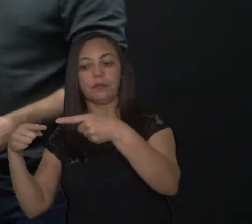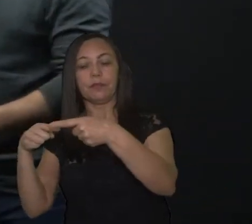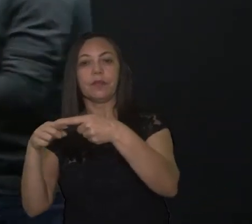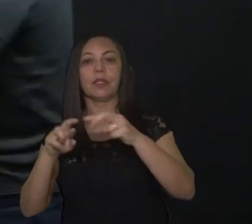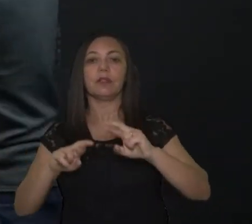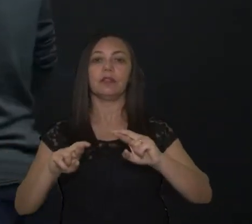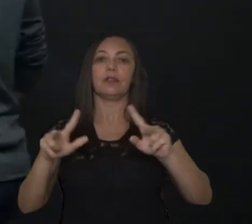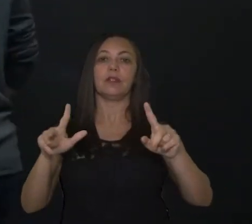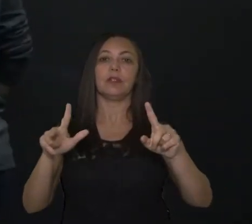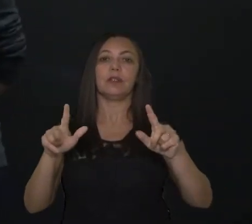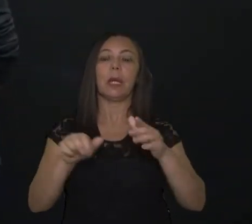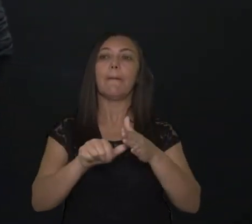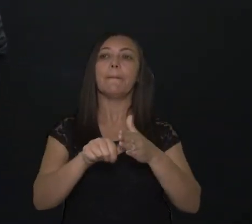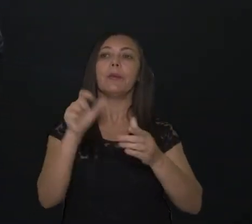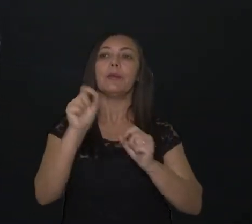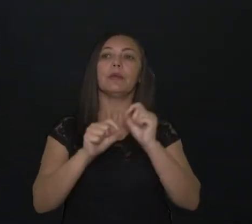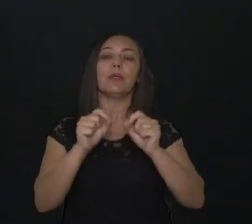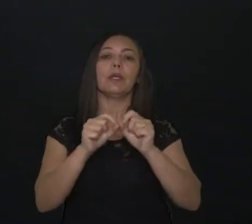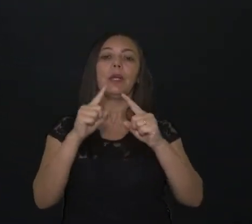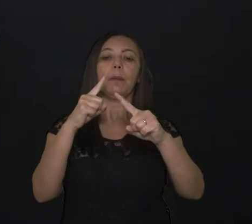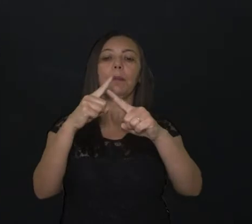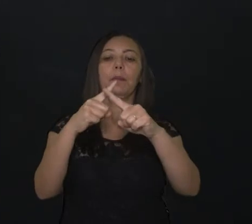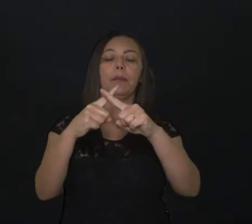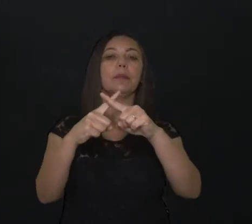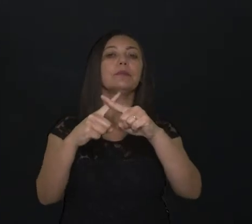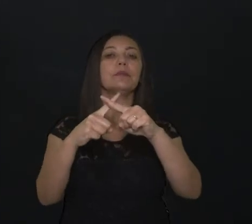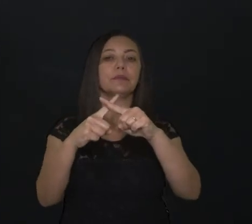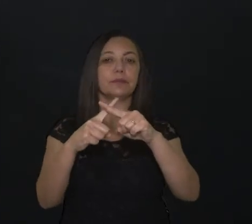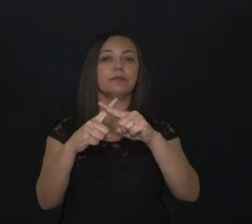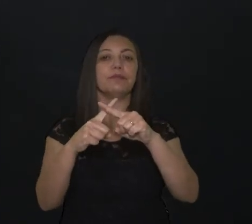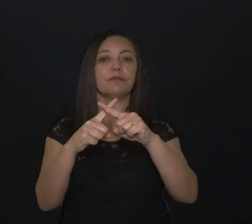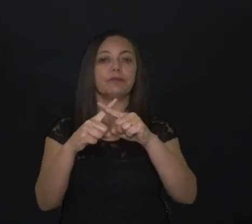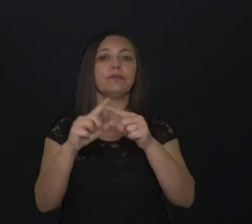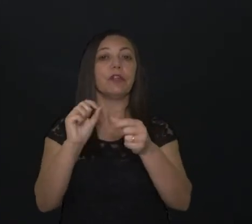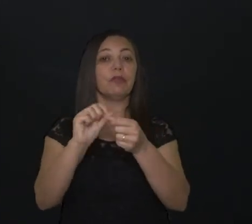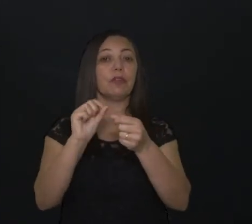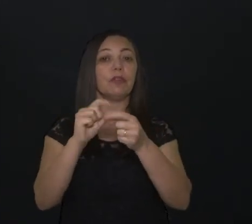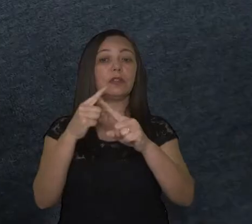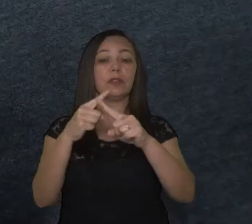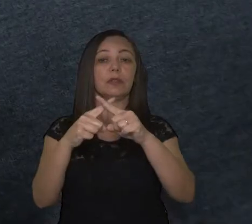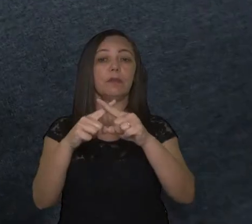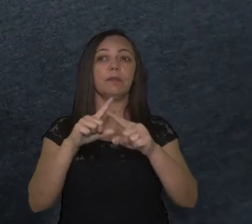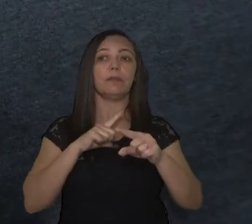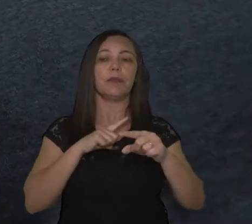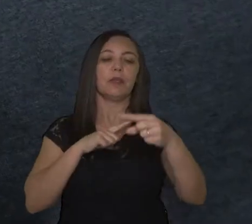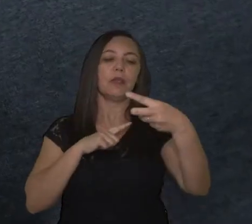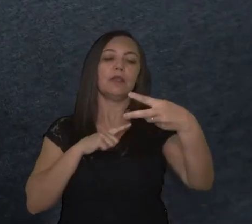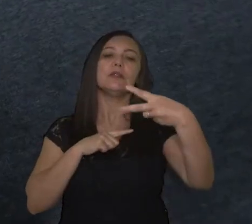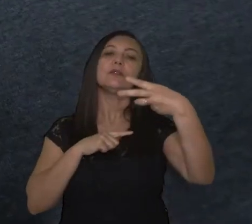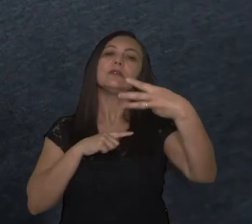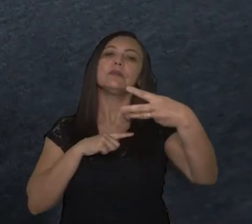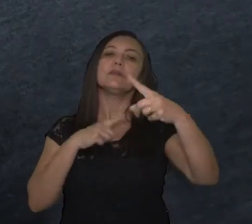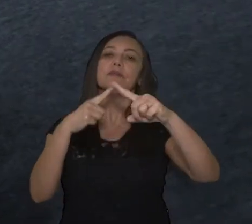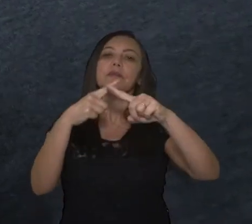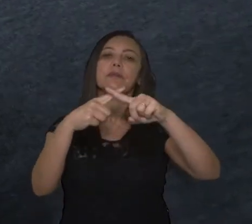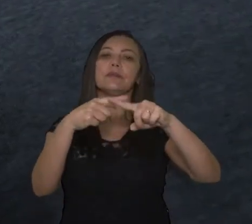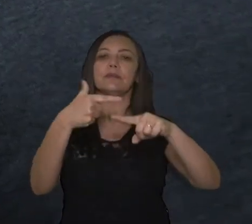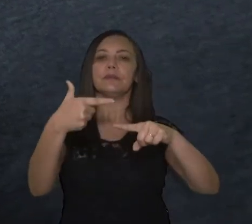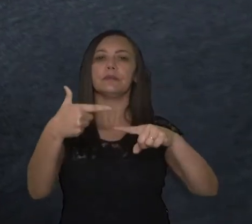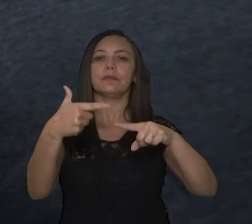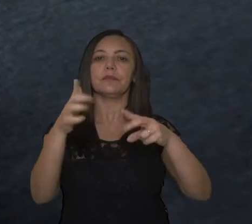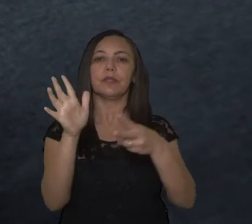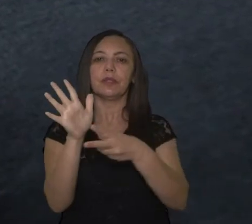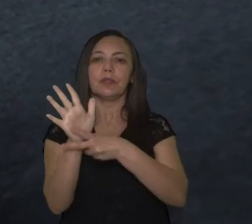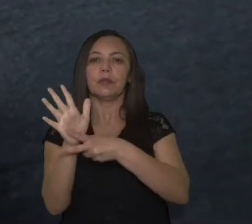vai resolver a multiplicação entre eles. Logo então, reparem que eu tenho 3 vezes